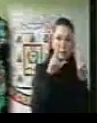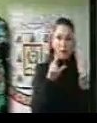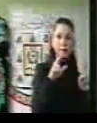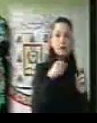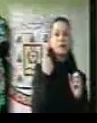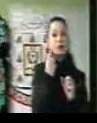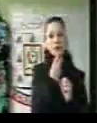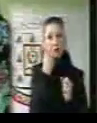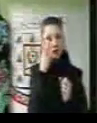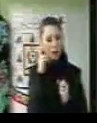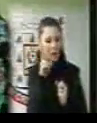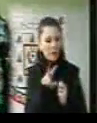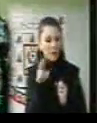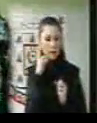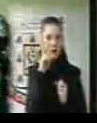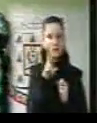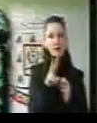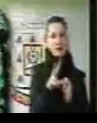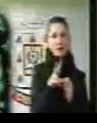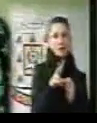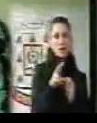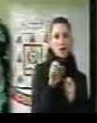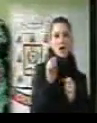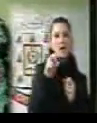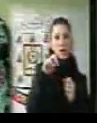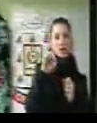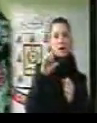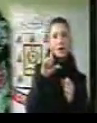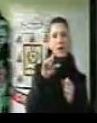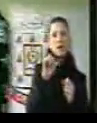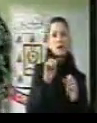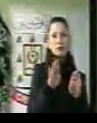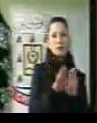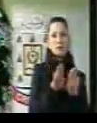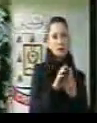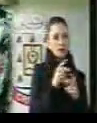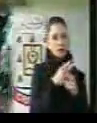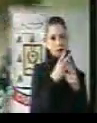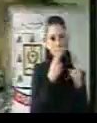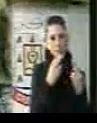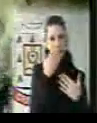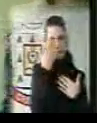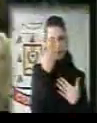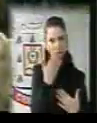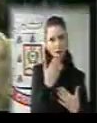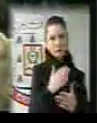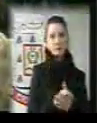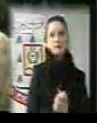a conclusão, né, das obras Via Rápida, Anel Viário e Jorge Lacerda. Obrigada, presidente.